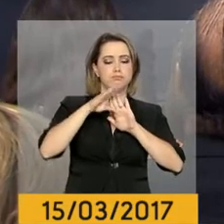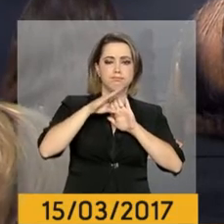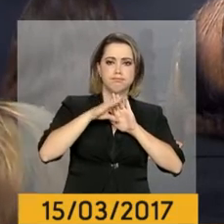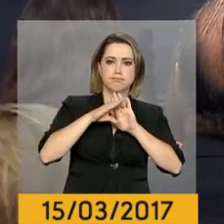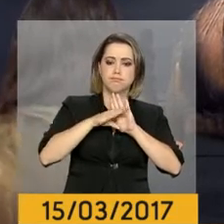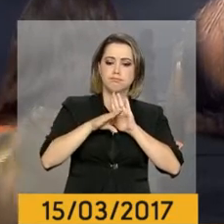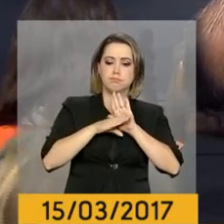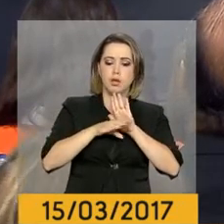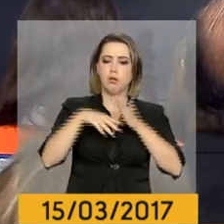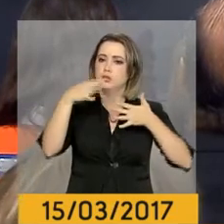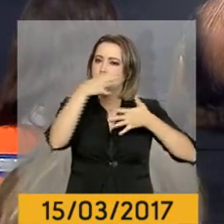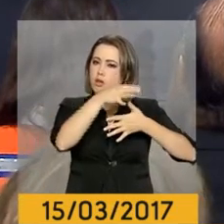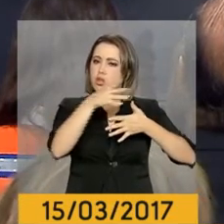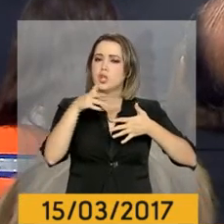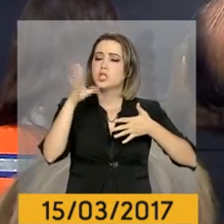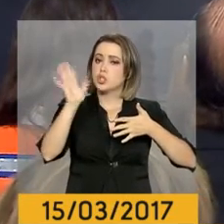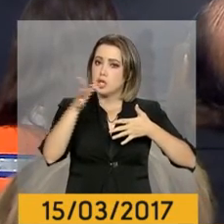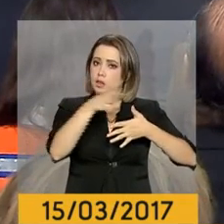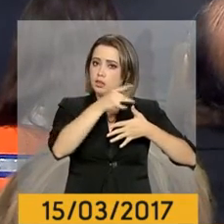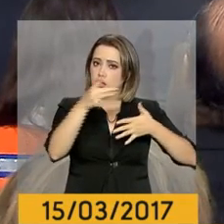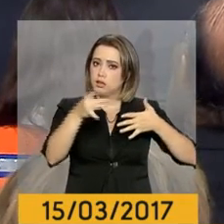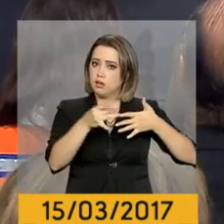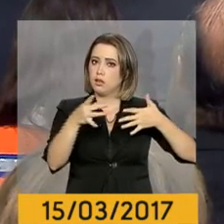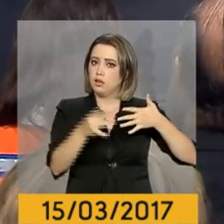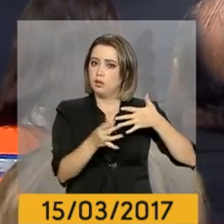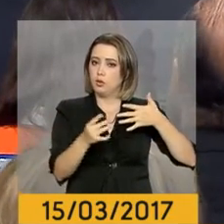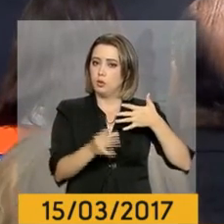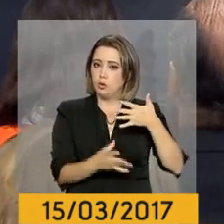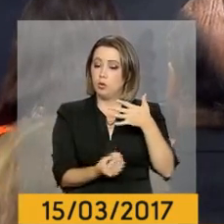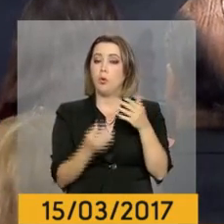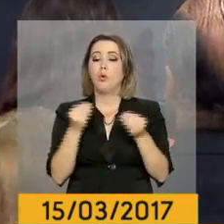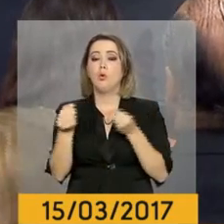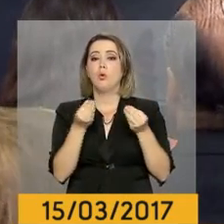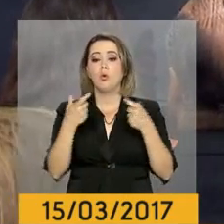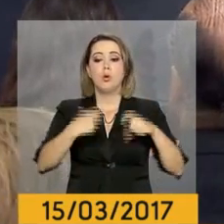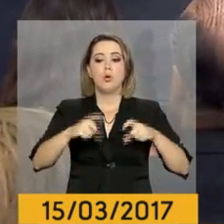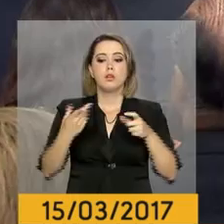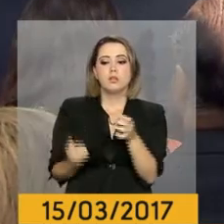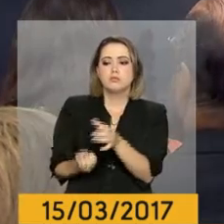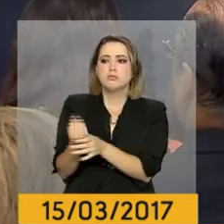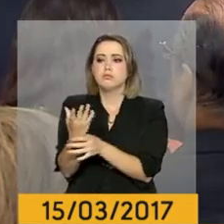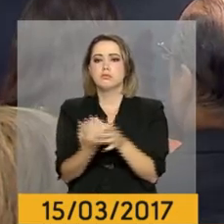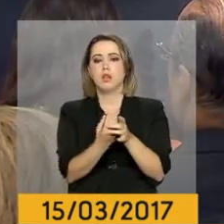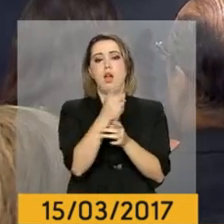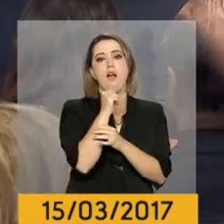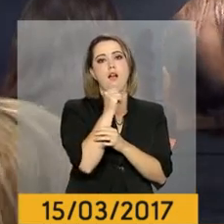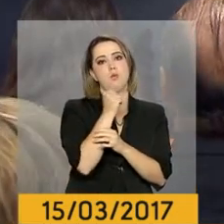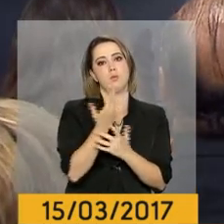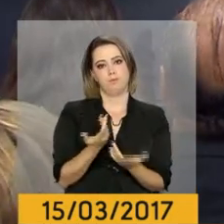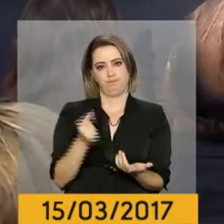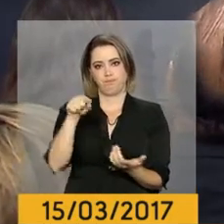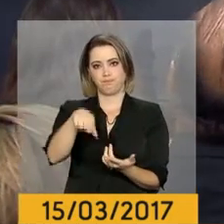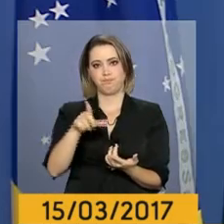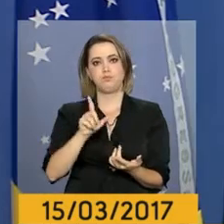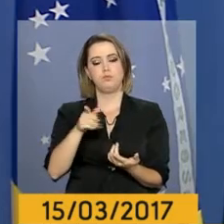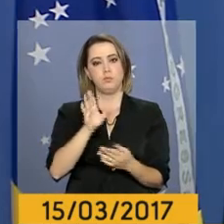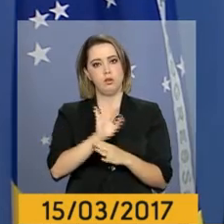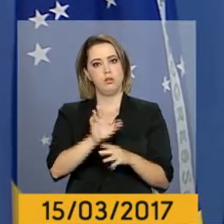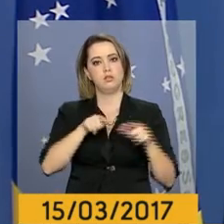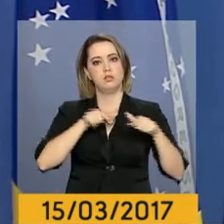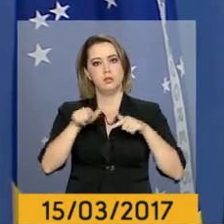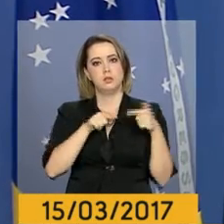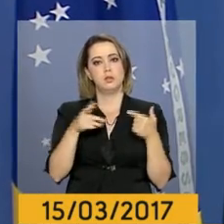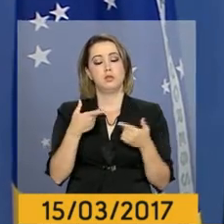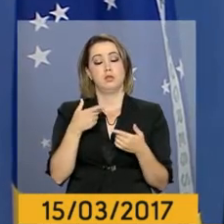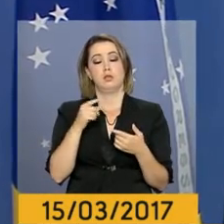captação de água de outras fontes portanto para alimentar brasil de evitar qualquer hipótese de